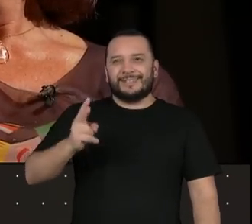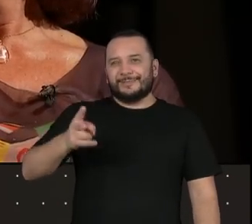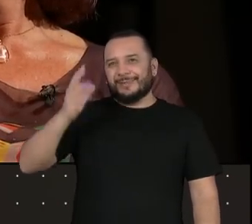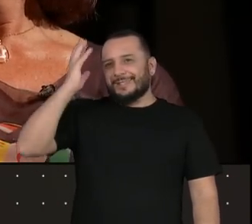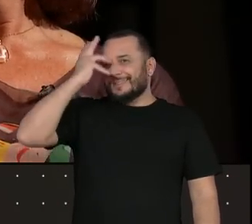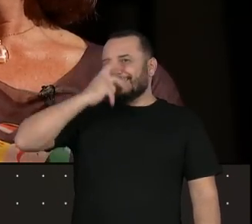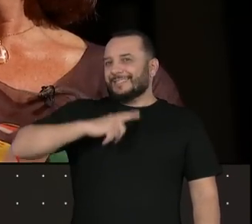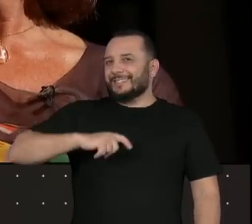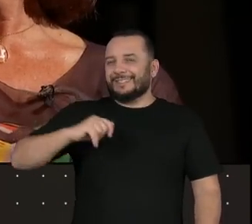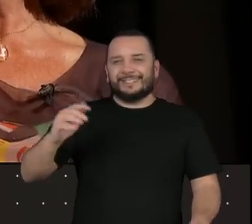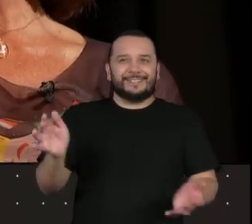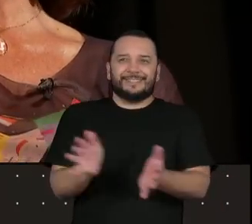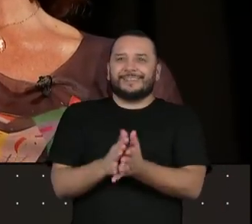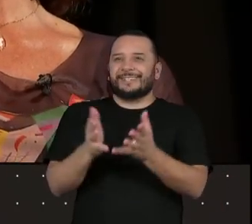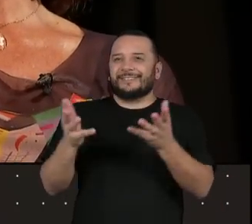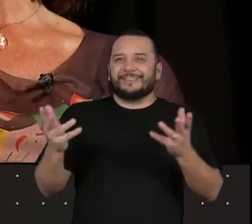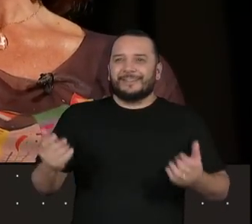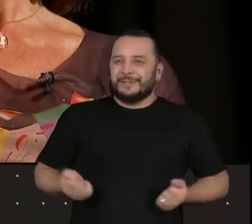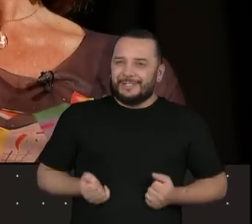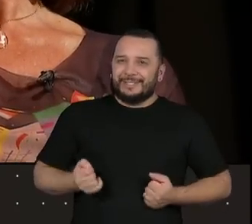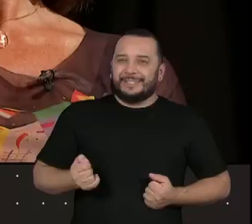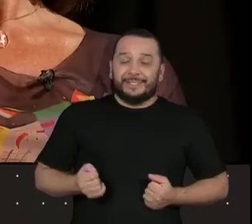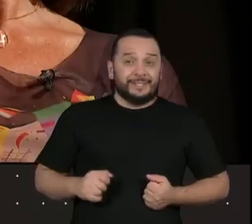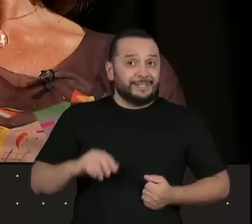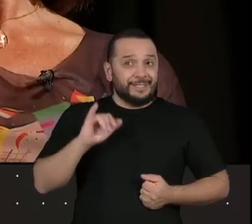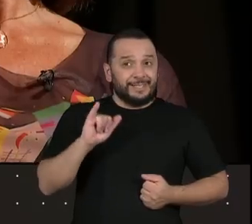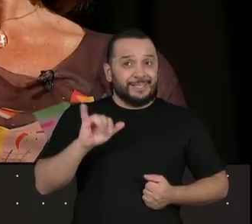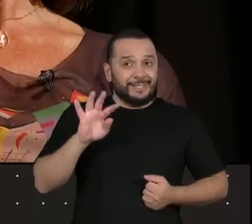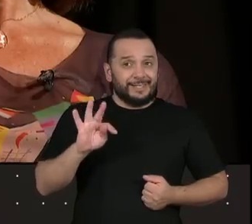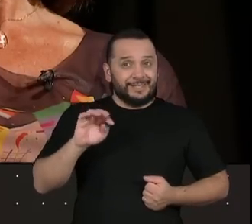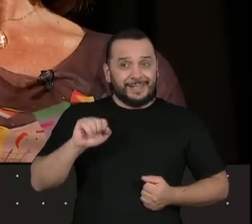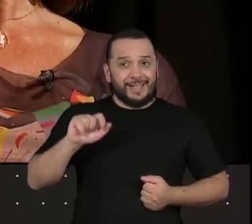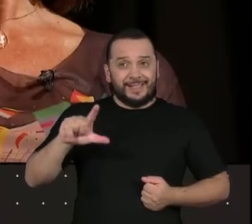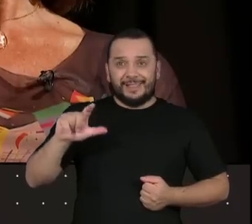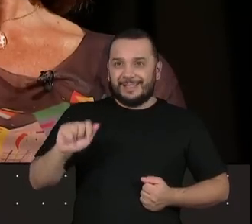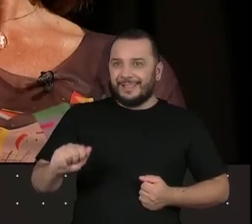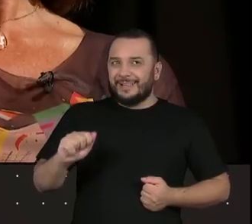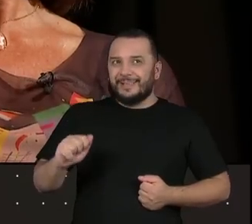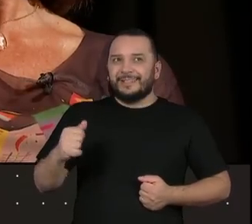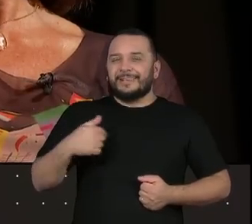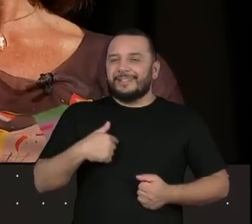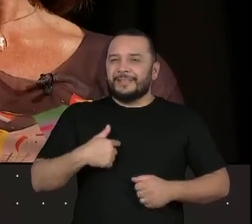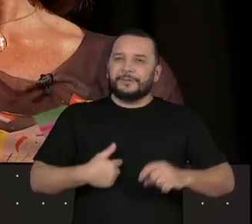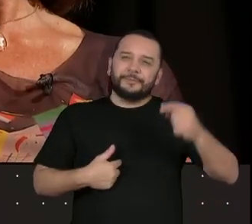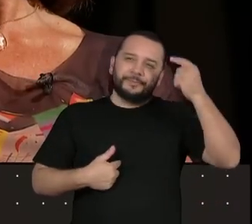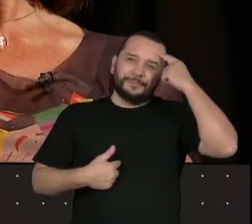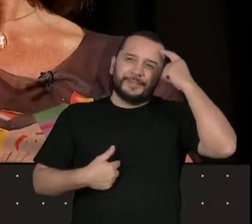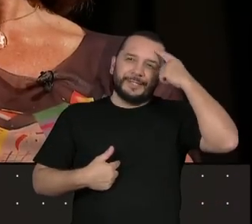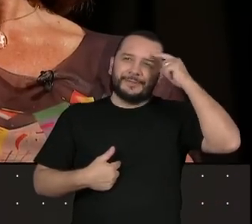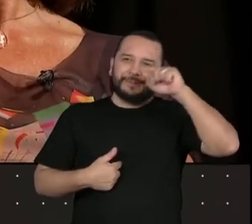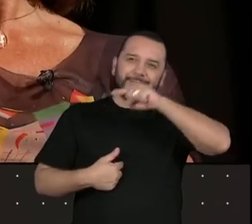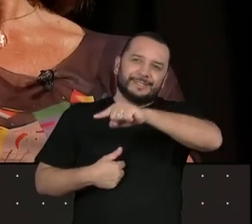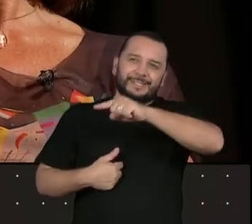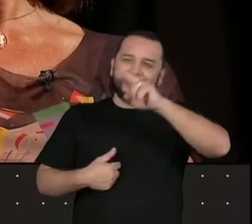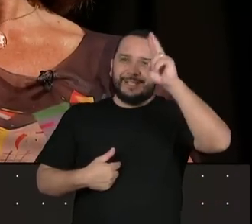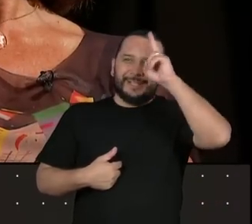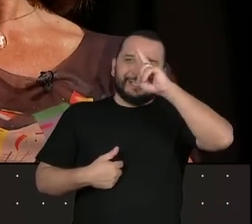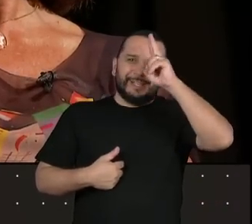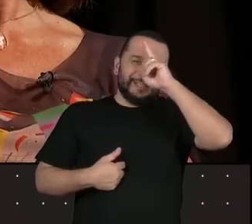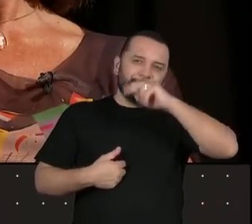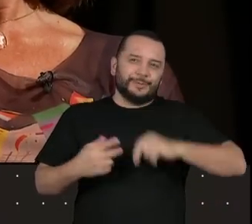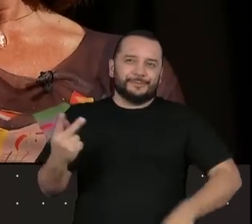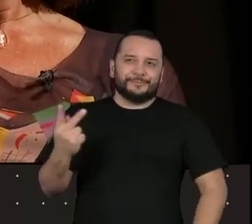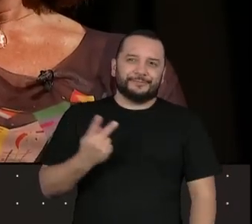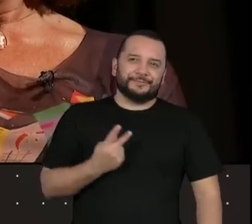sempre maravilhosa. Rita, sempre que eu penso em você, eu me lembro daquela cena de nós